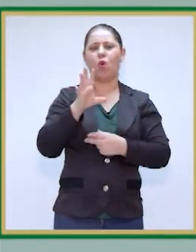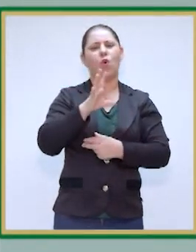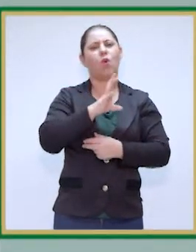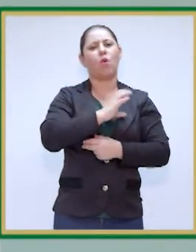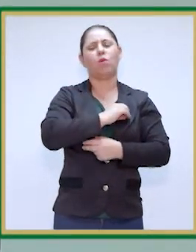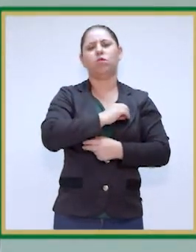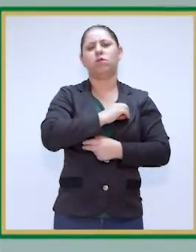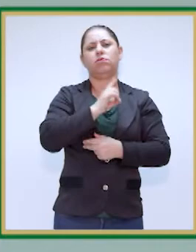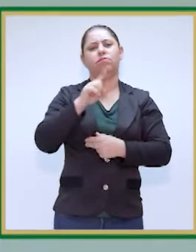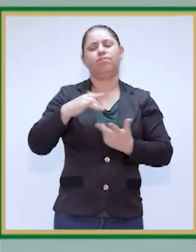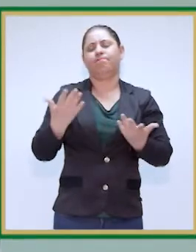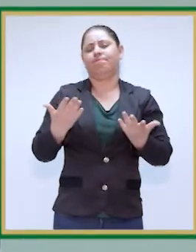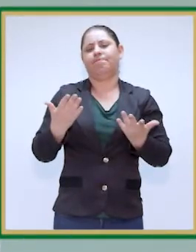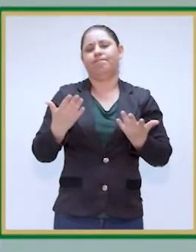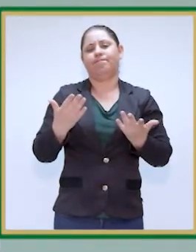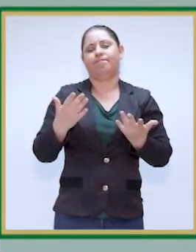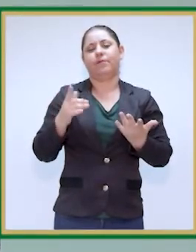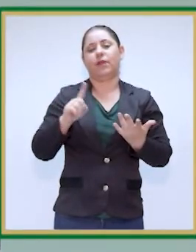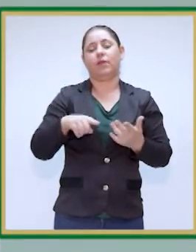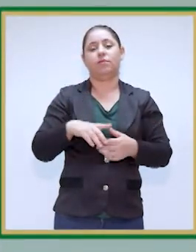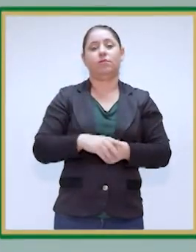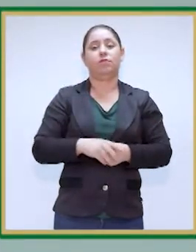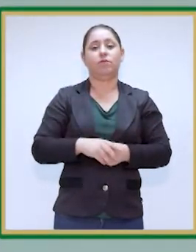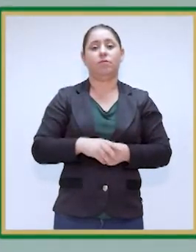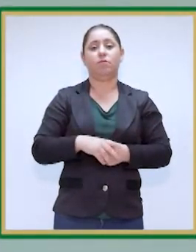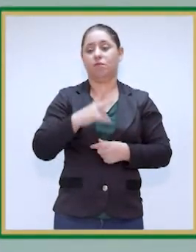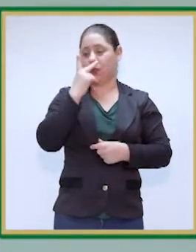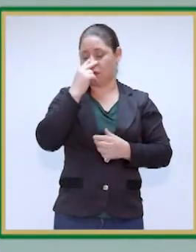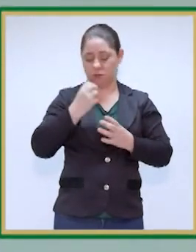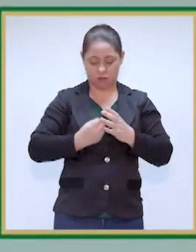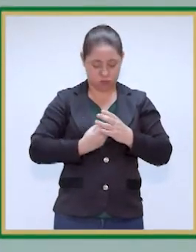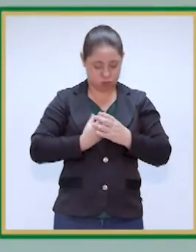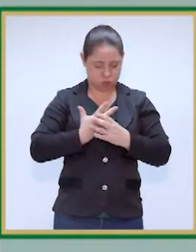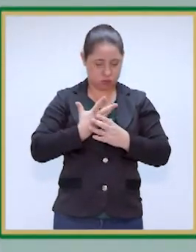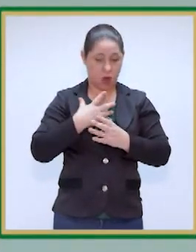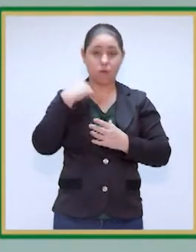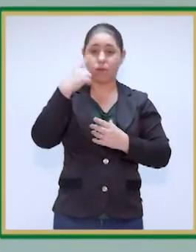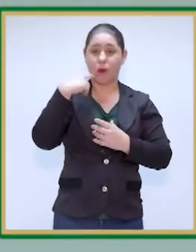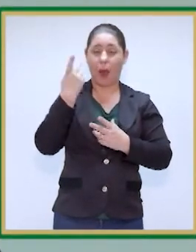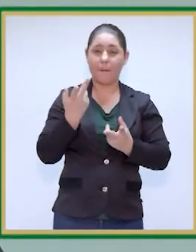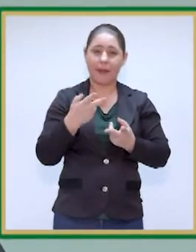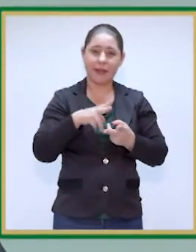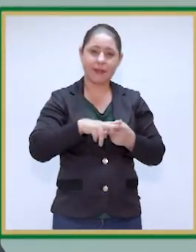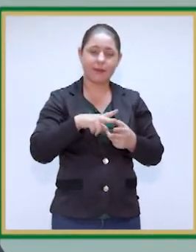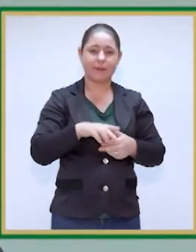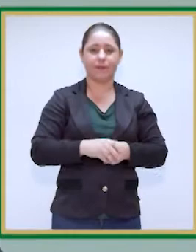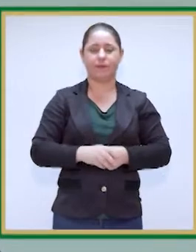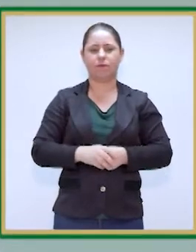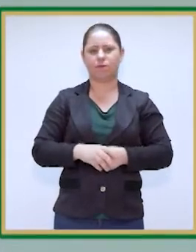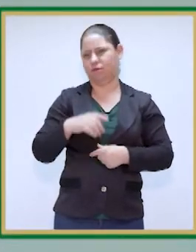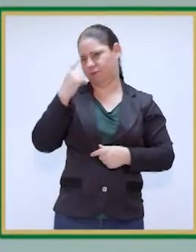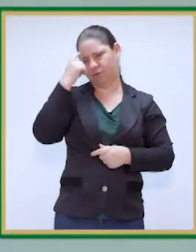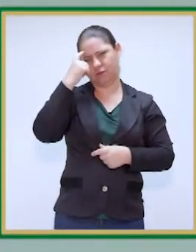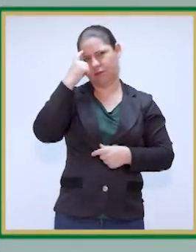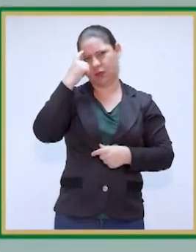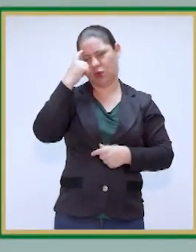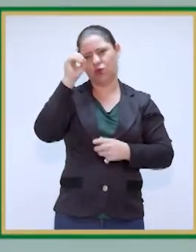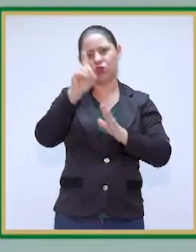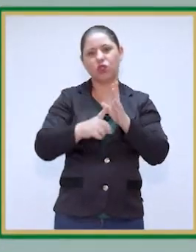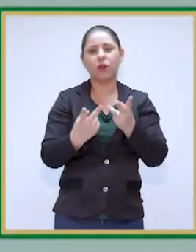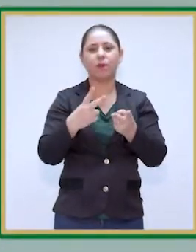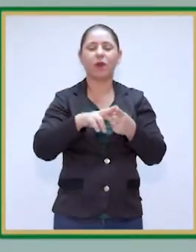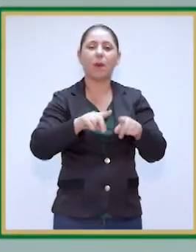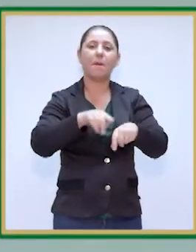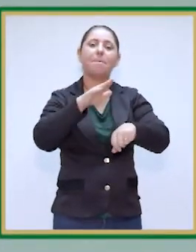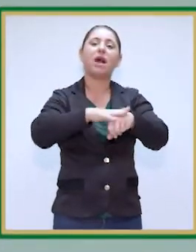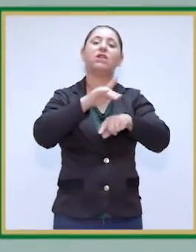essa paixão, né, vamos colocar assim para usar esse termo, acendeu a brasinha, né, do direito penal. Eu acho que não é tanto o